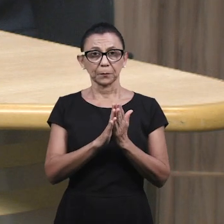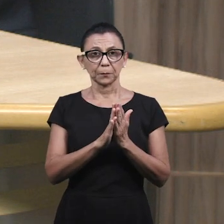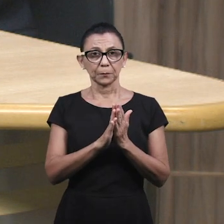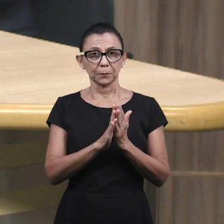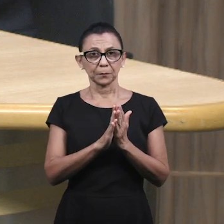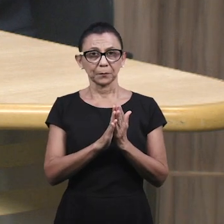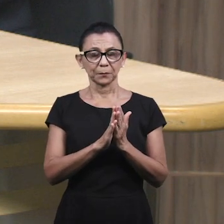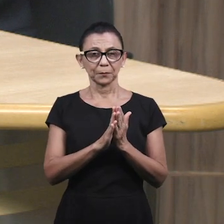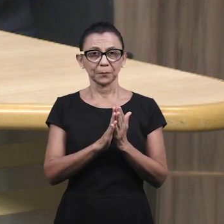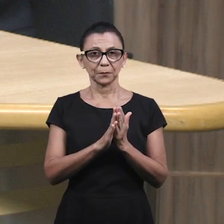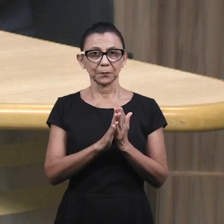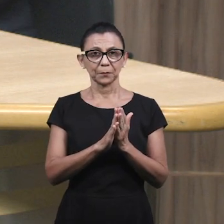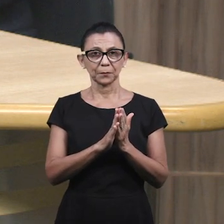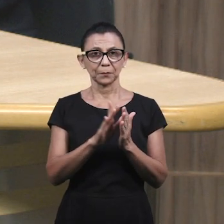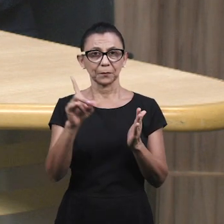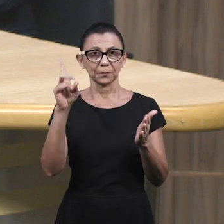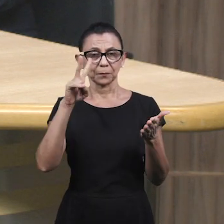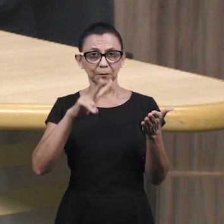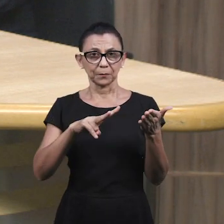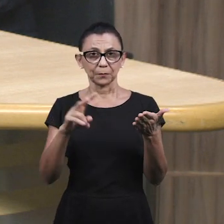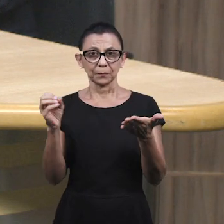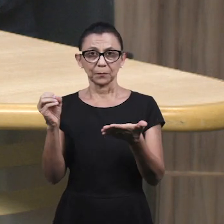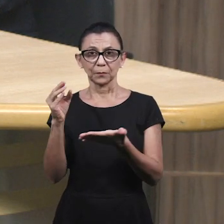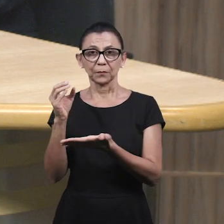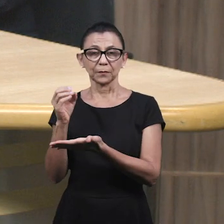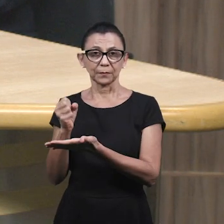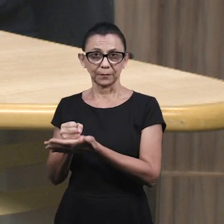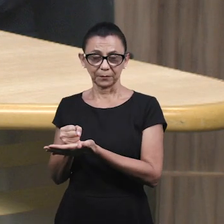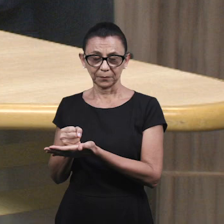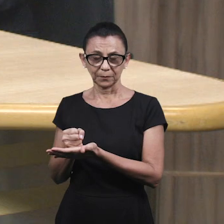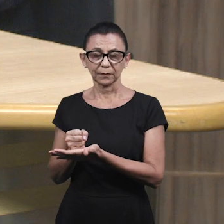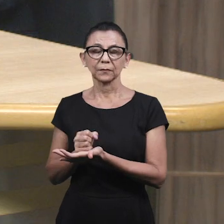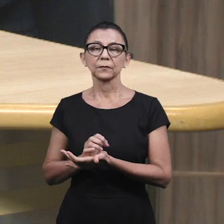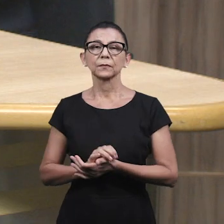Bíblia, o Novo Testamento